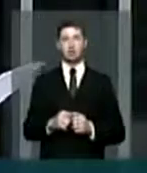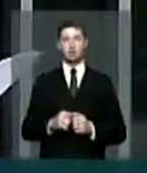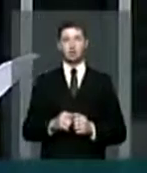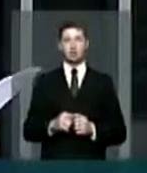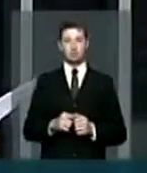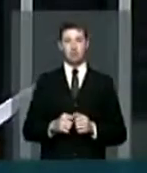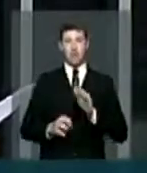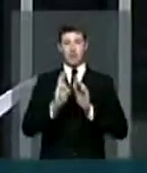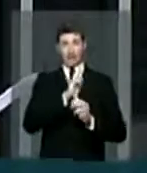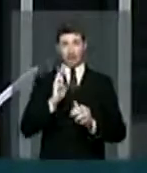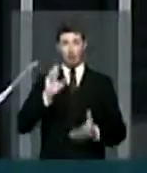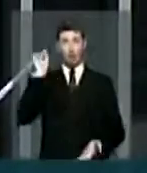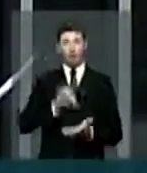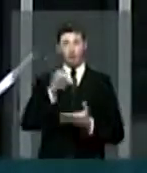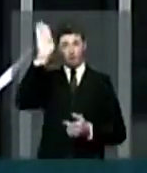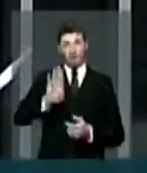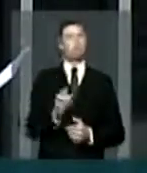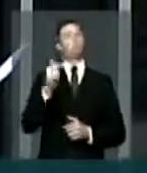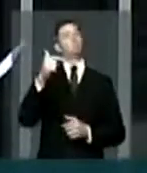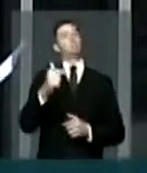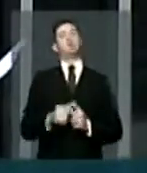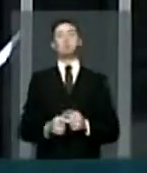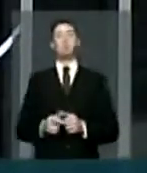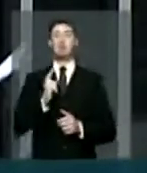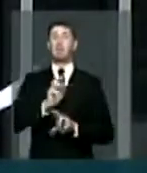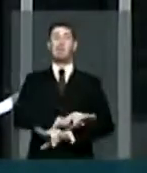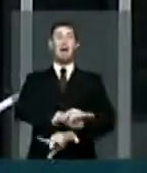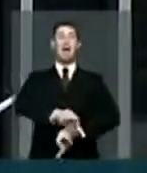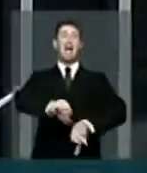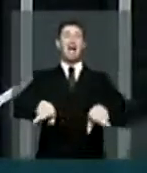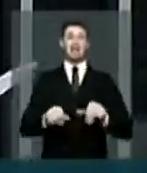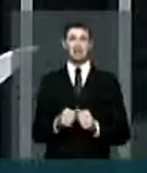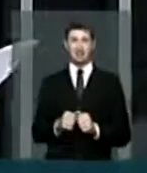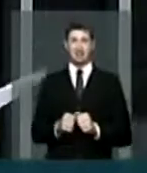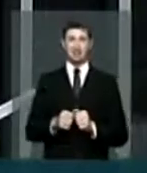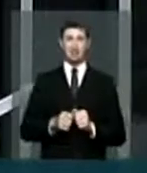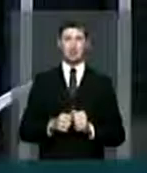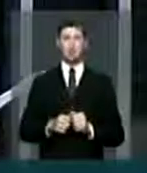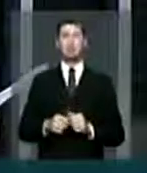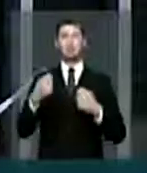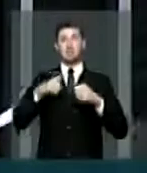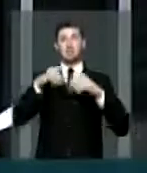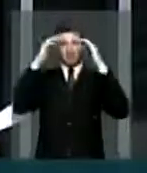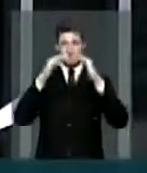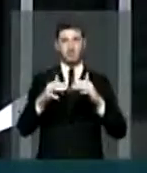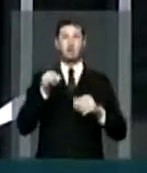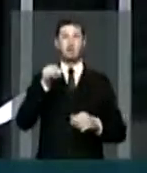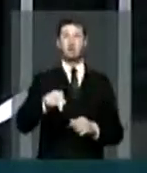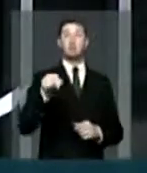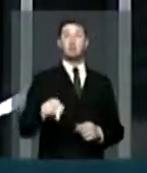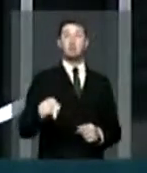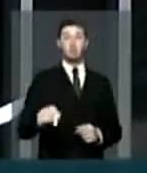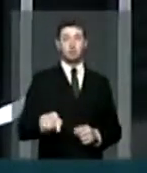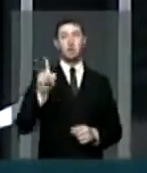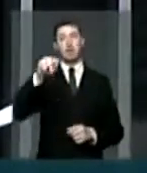religião oficial no país. Nós temos diversas religiões e elas se respeitam. Isso faz parte